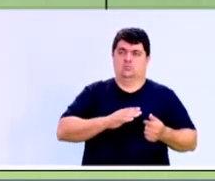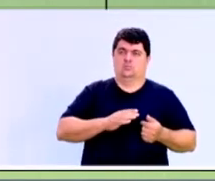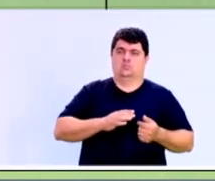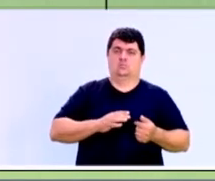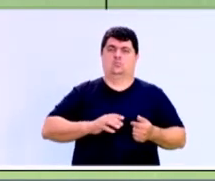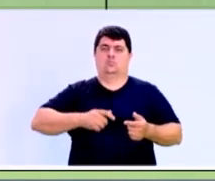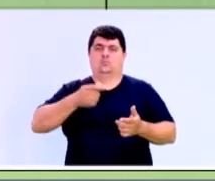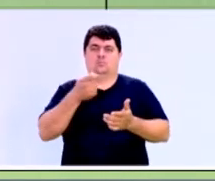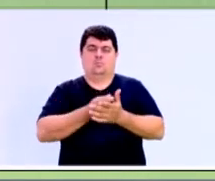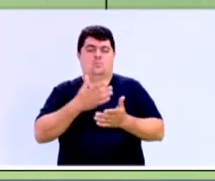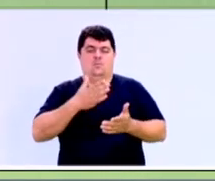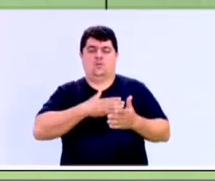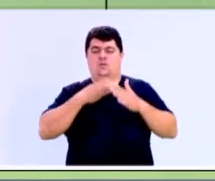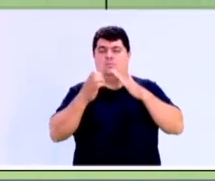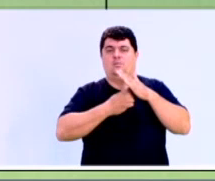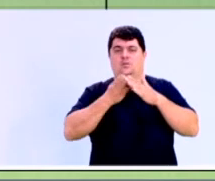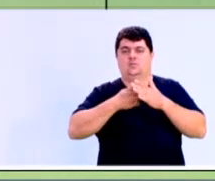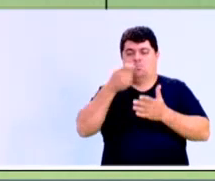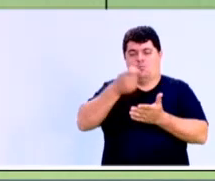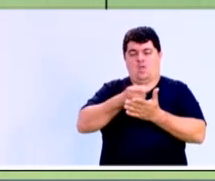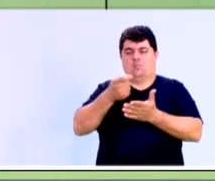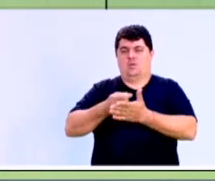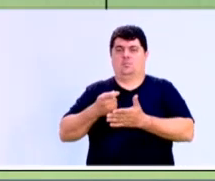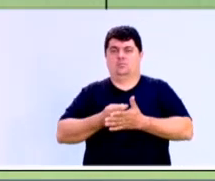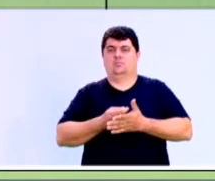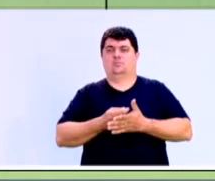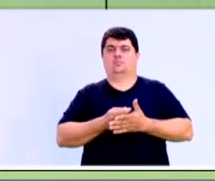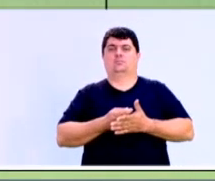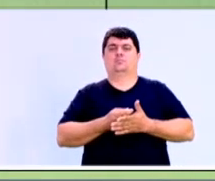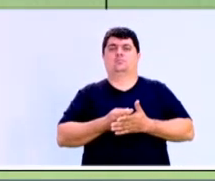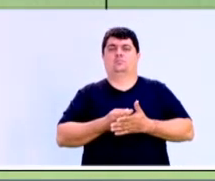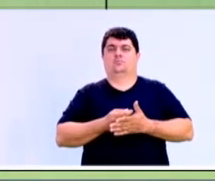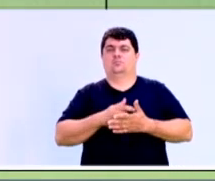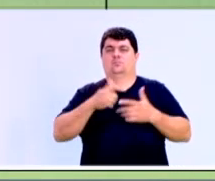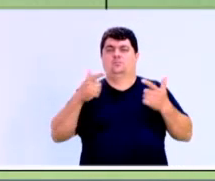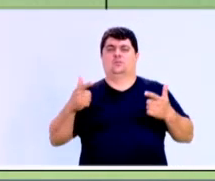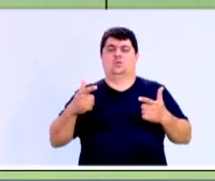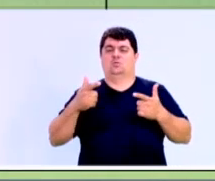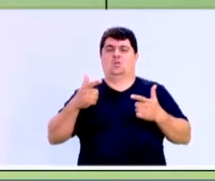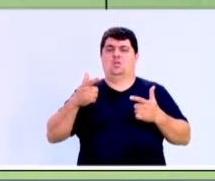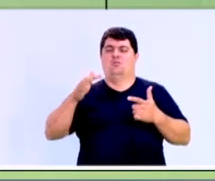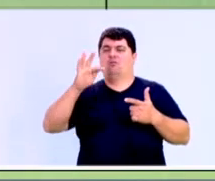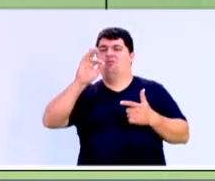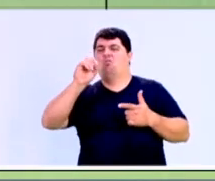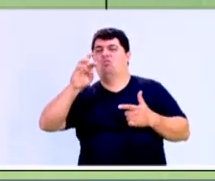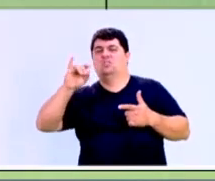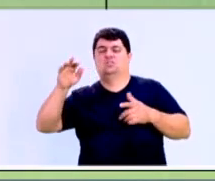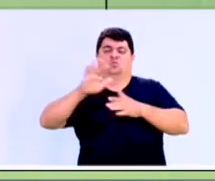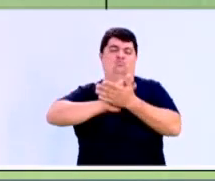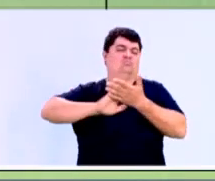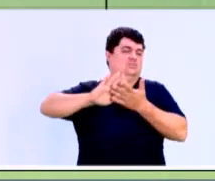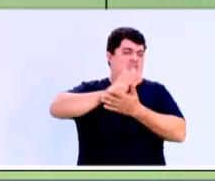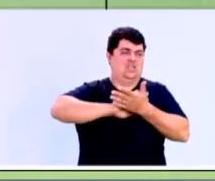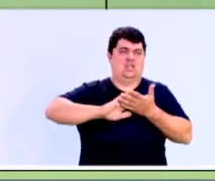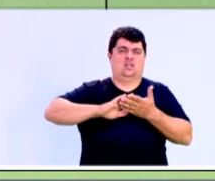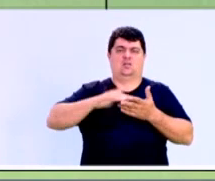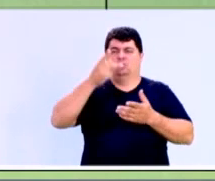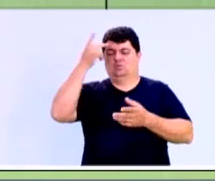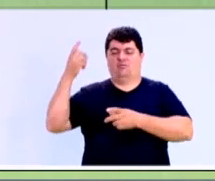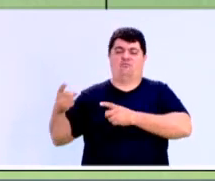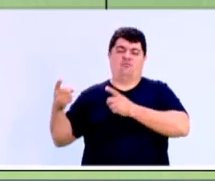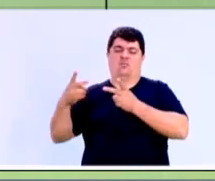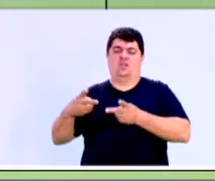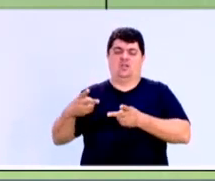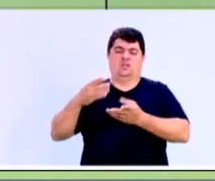são bancadas pela minha própria empresa, sem ligação direta com os fornecedores, aquele cara que vende